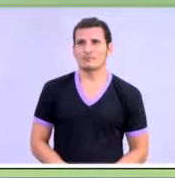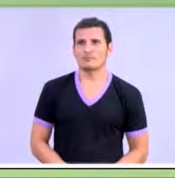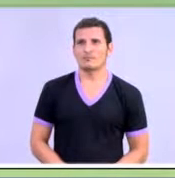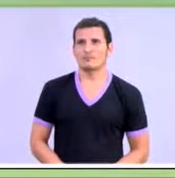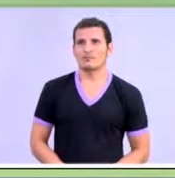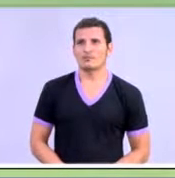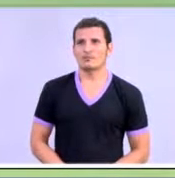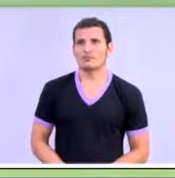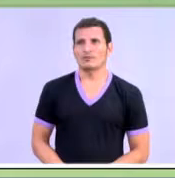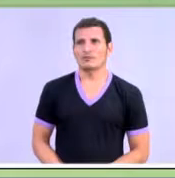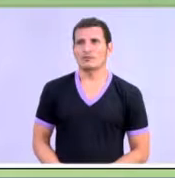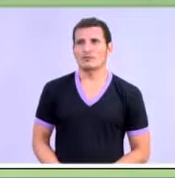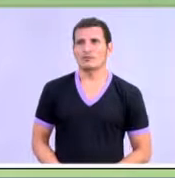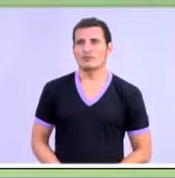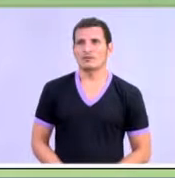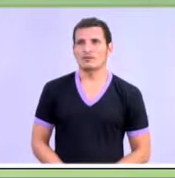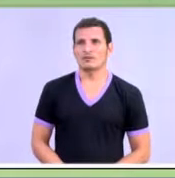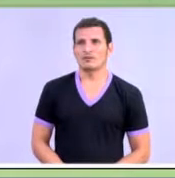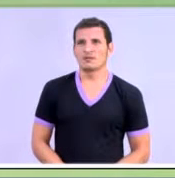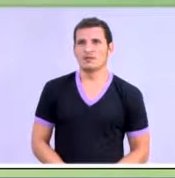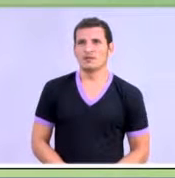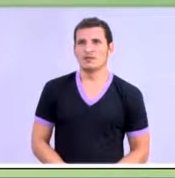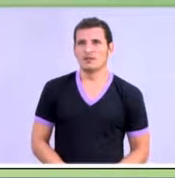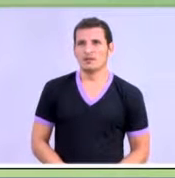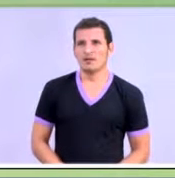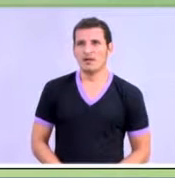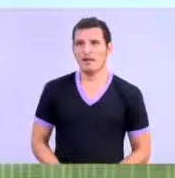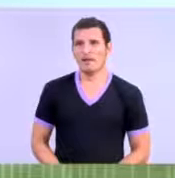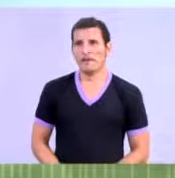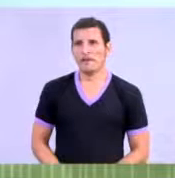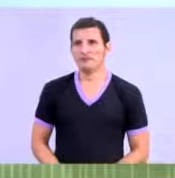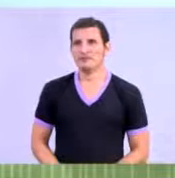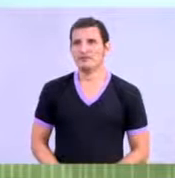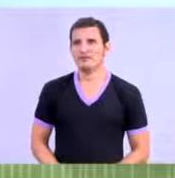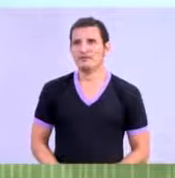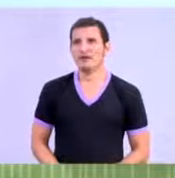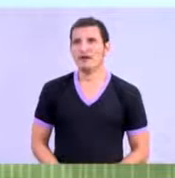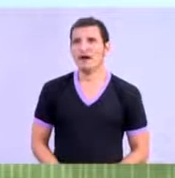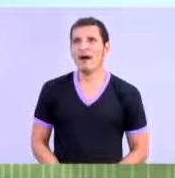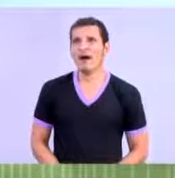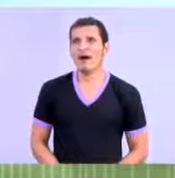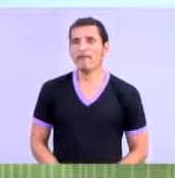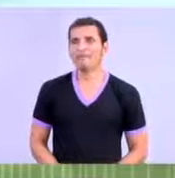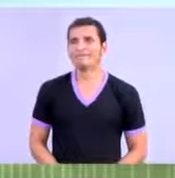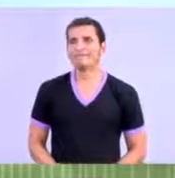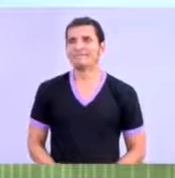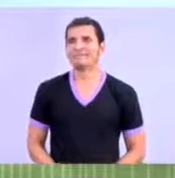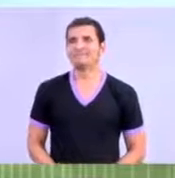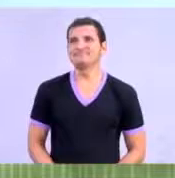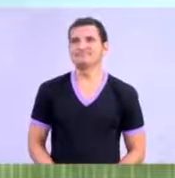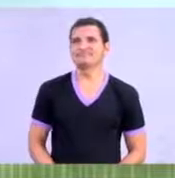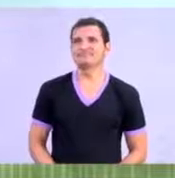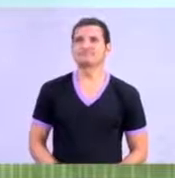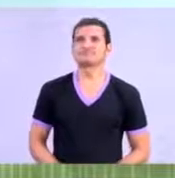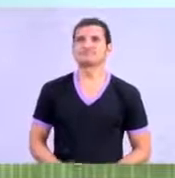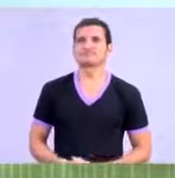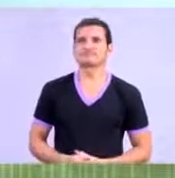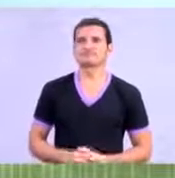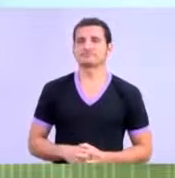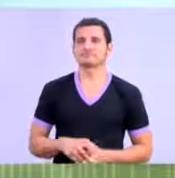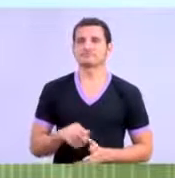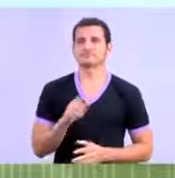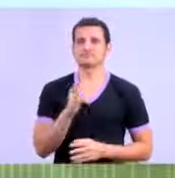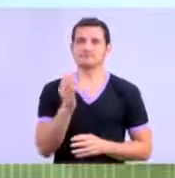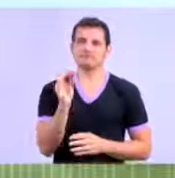Então, aí, ótimo, professor, entendi. Define o estado inicial do objeto e, por padrão, ele coloca um